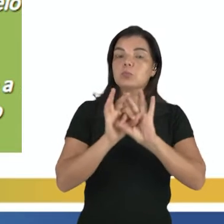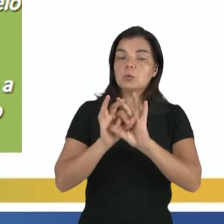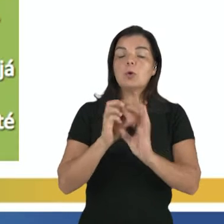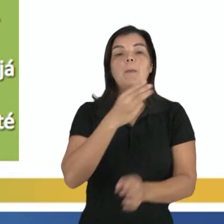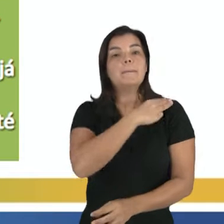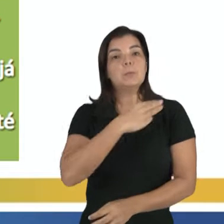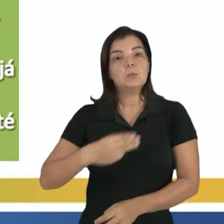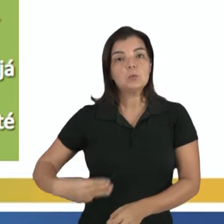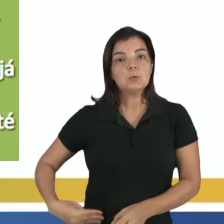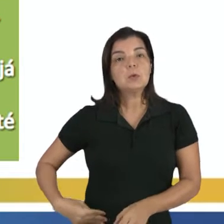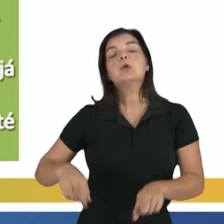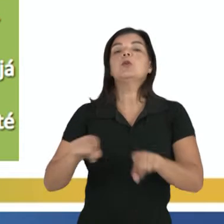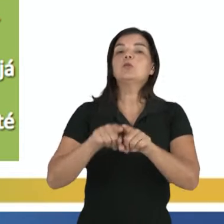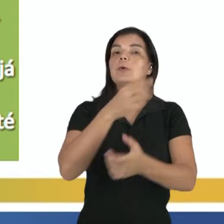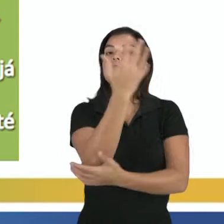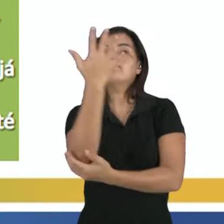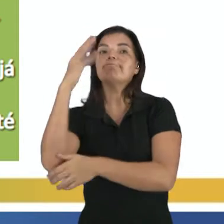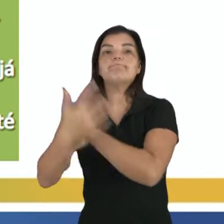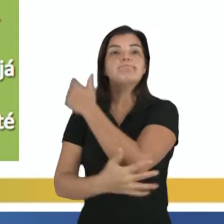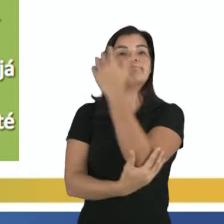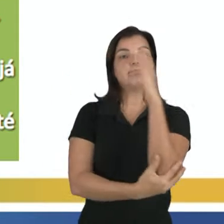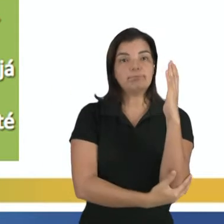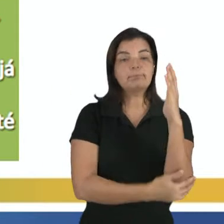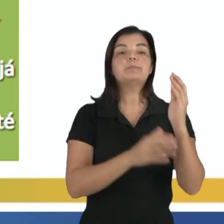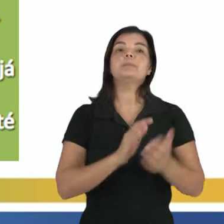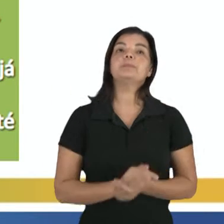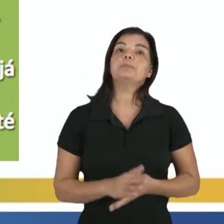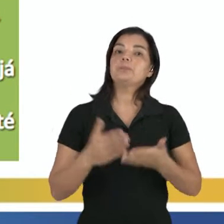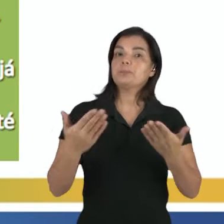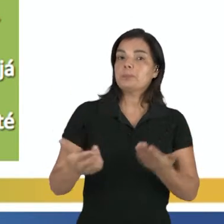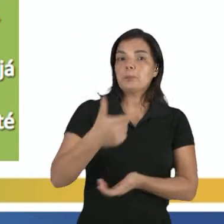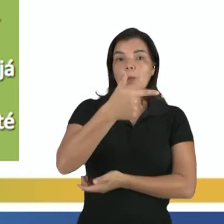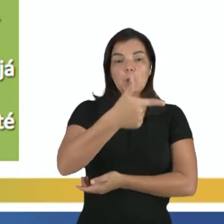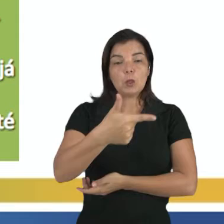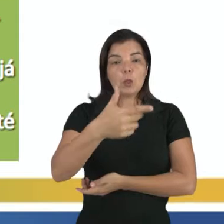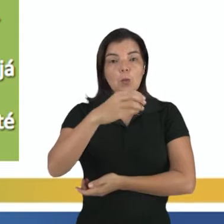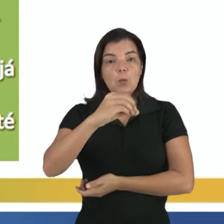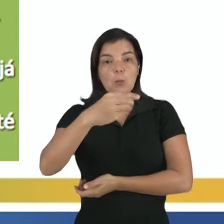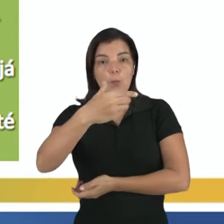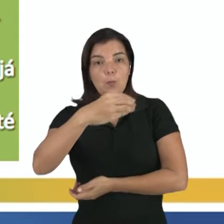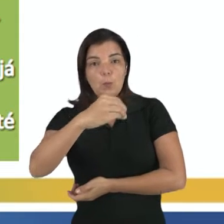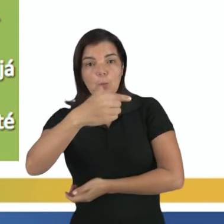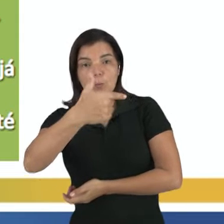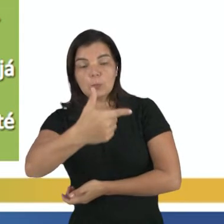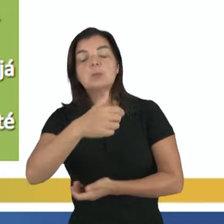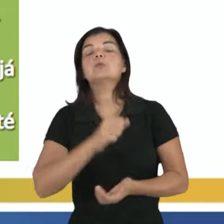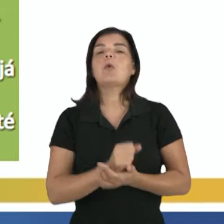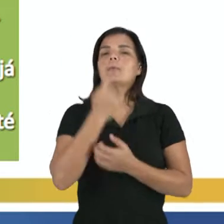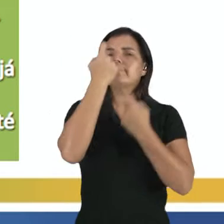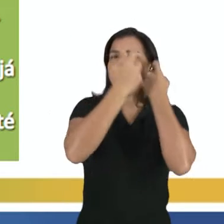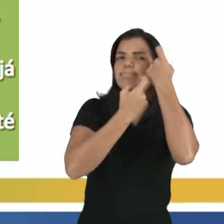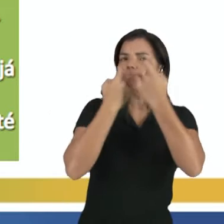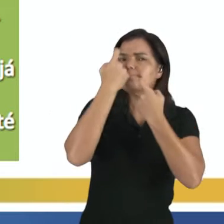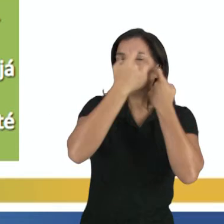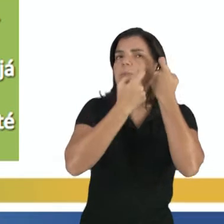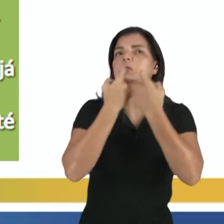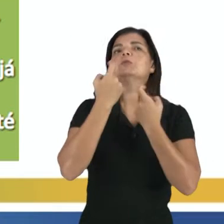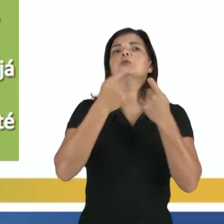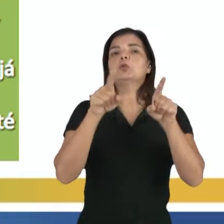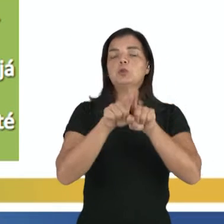Meio Ambiente. Bom, além disso, já em 2002, com a preocupação com o aumento